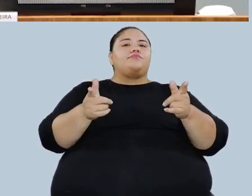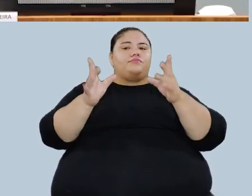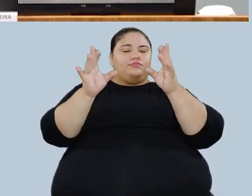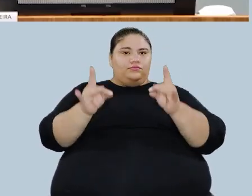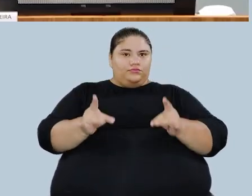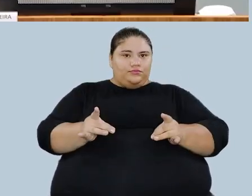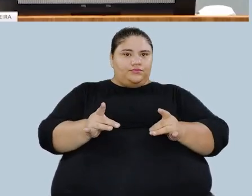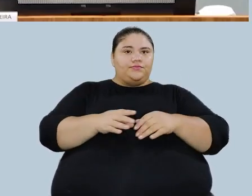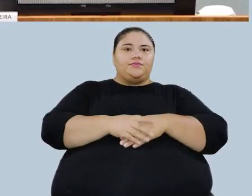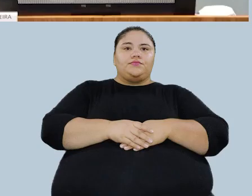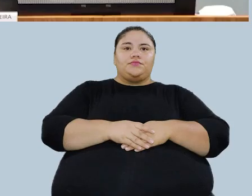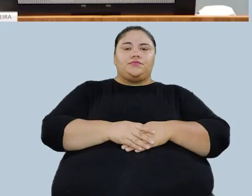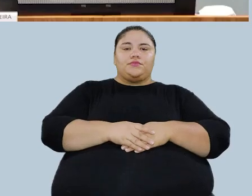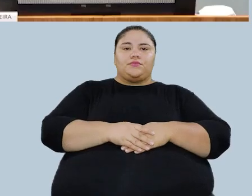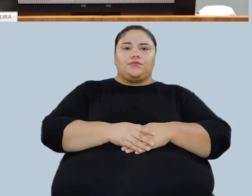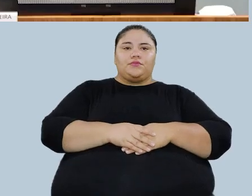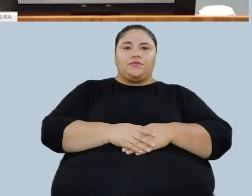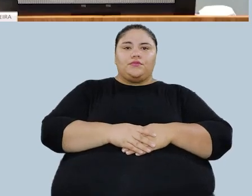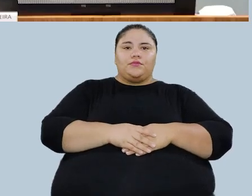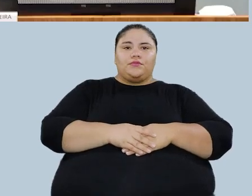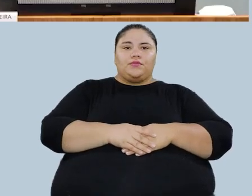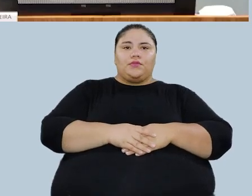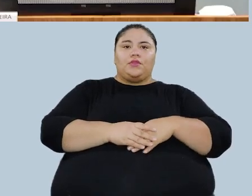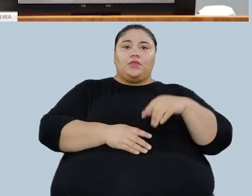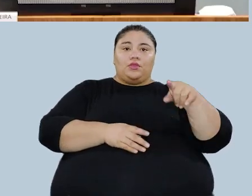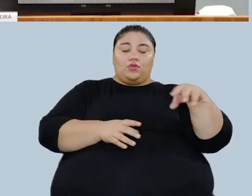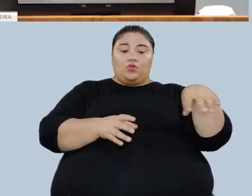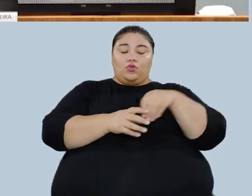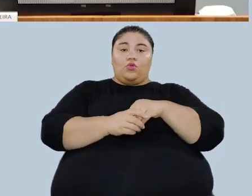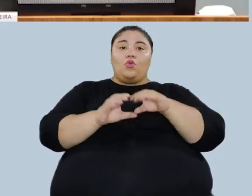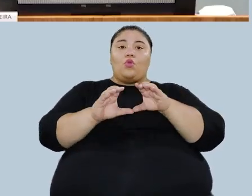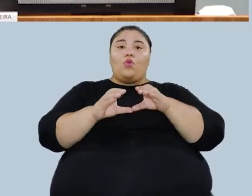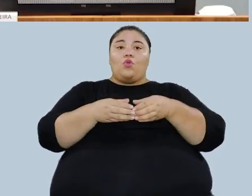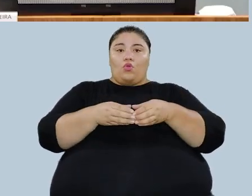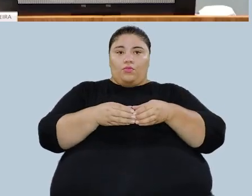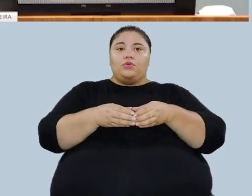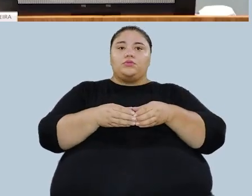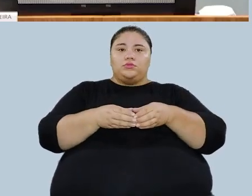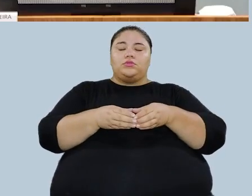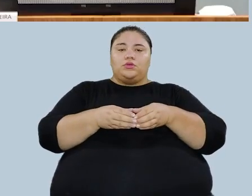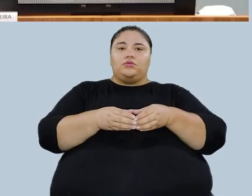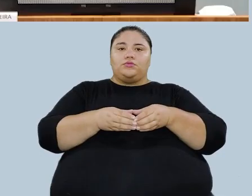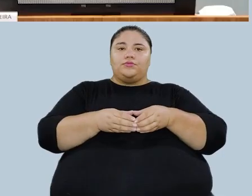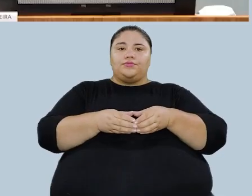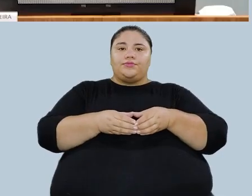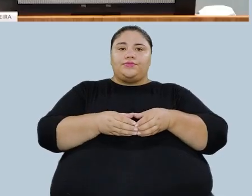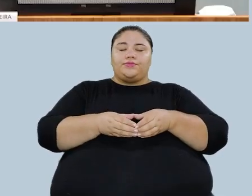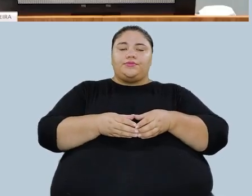específico? Ele aplica para comissões, né? Para